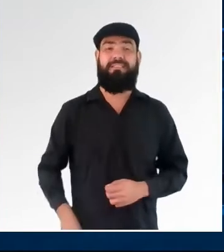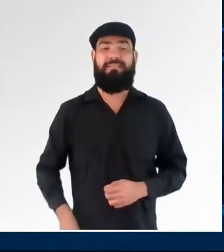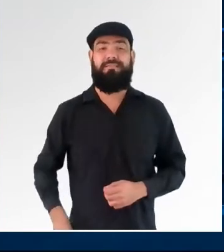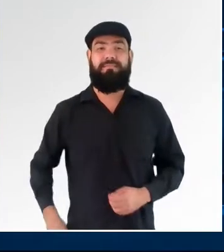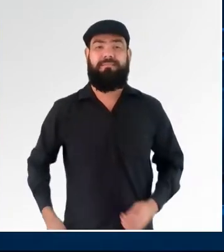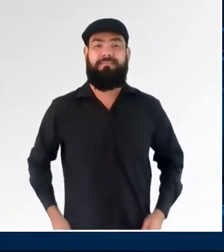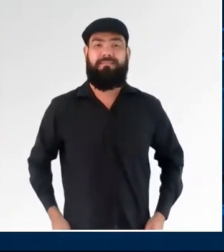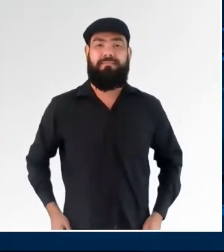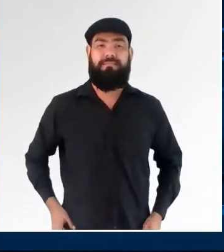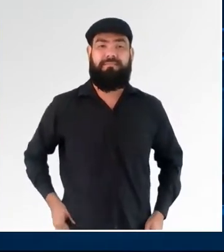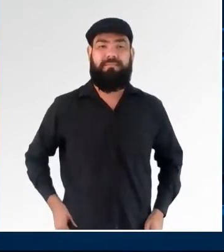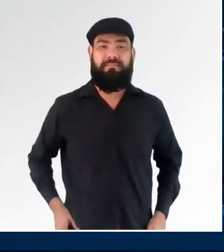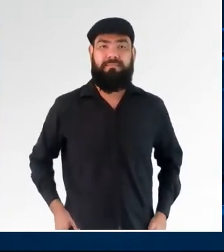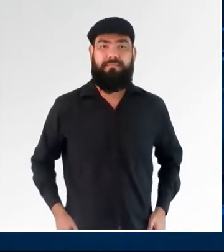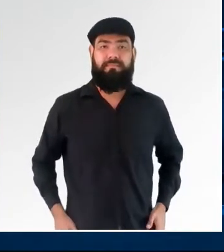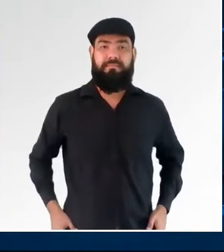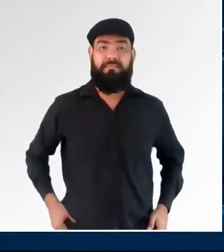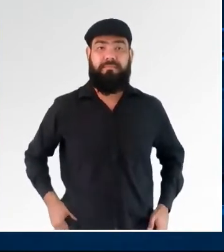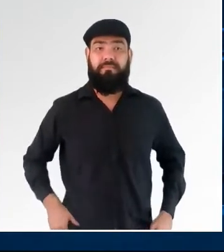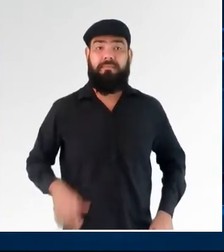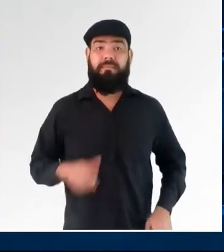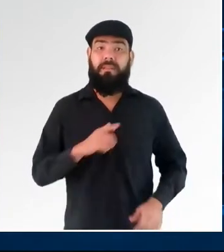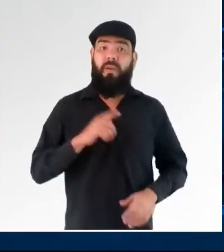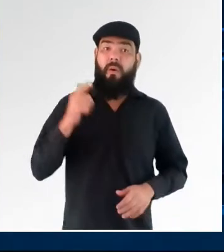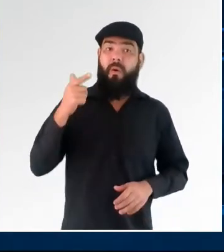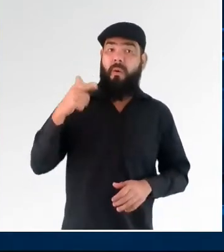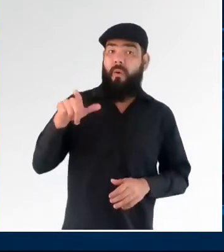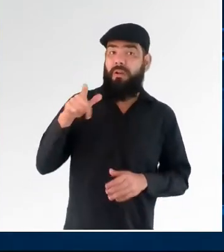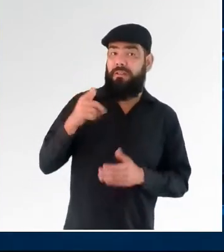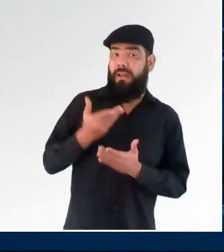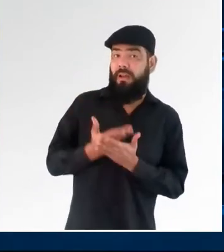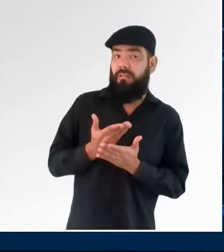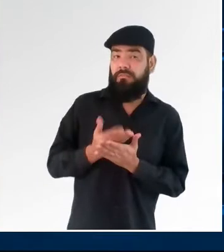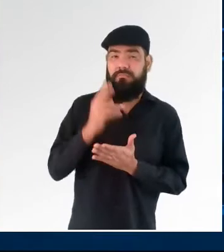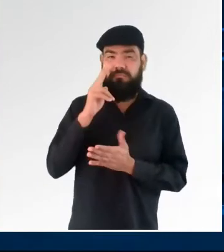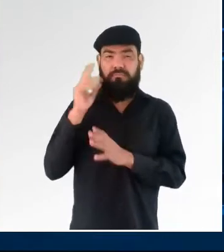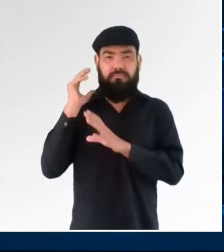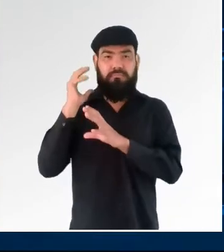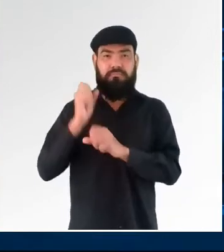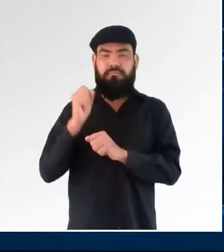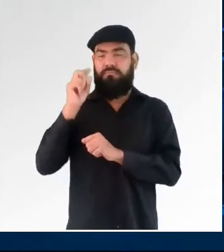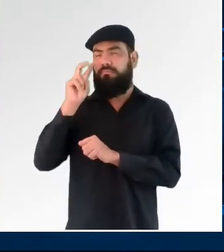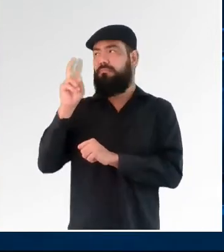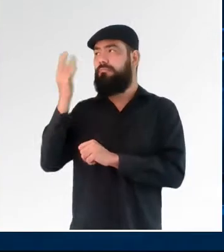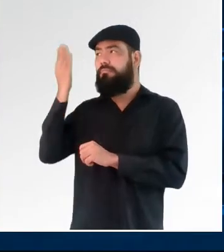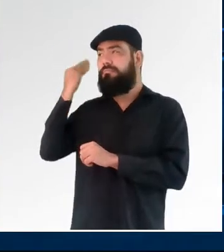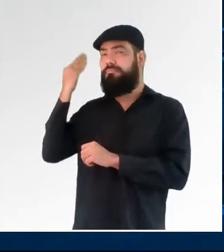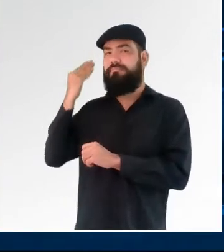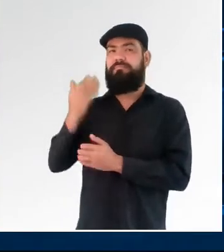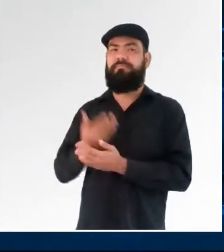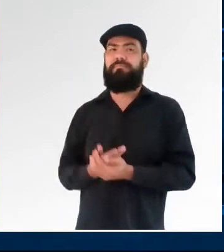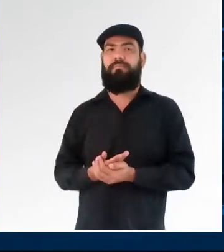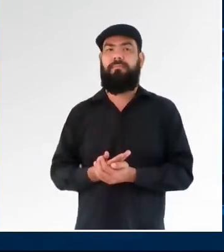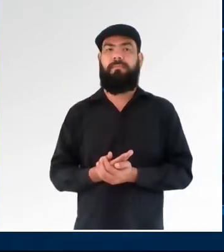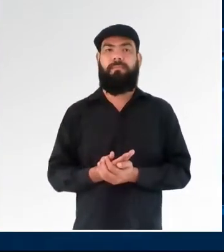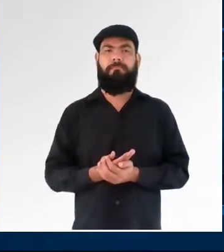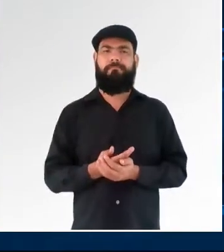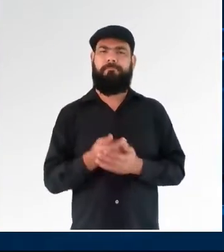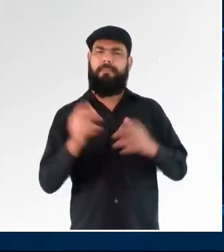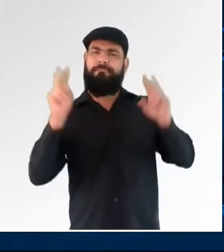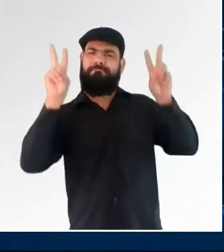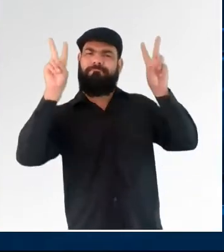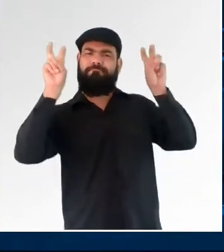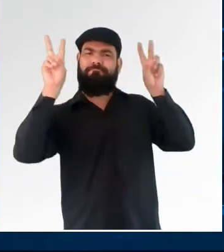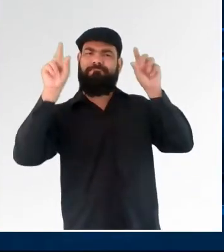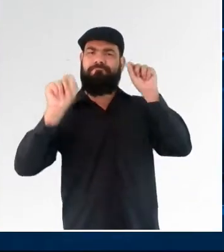uma aula, vamos lá? Vamos fazer a revisão da aula anterior? Vamos lá. Falamos sobre estrutura